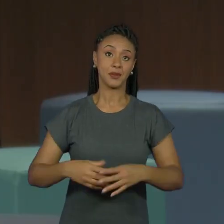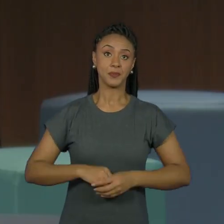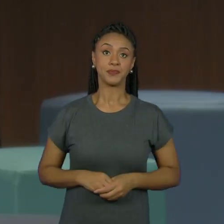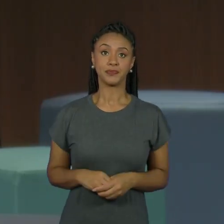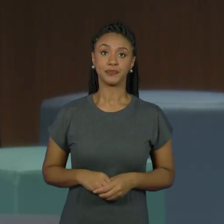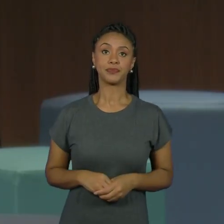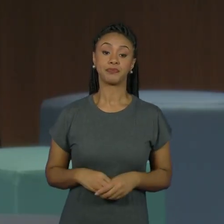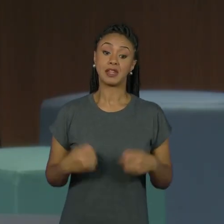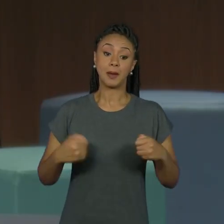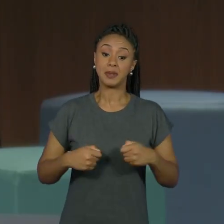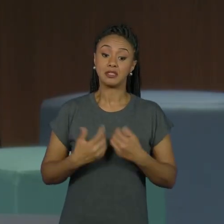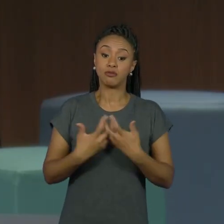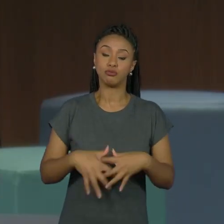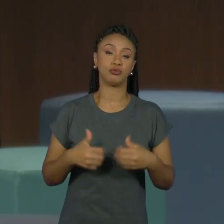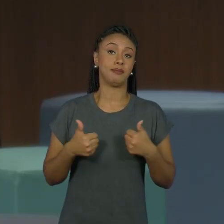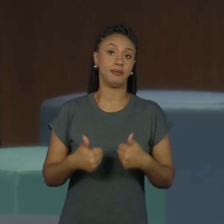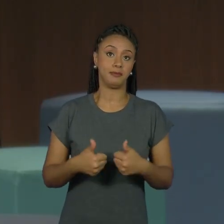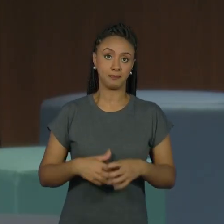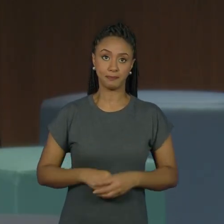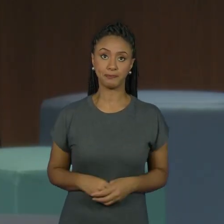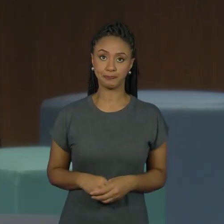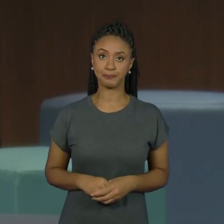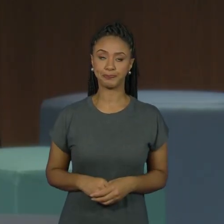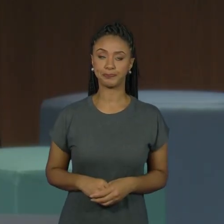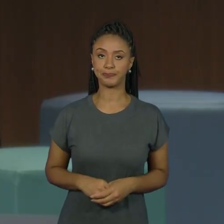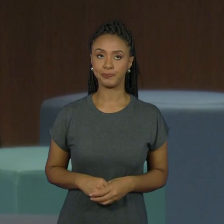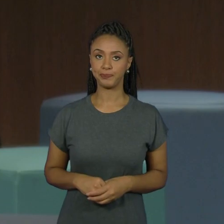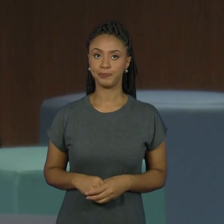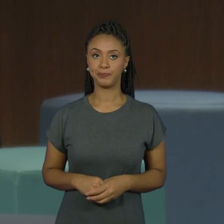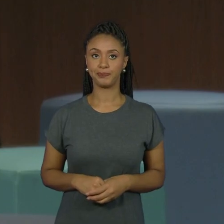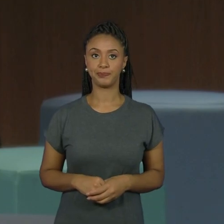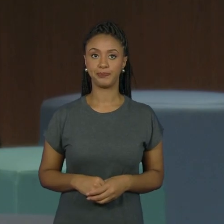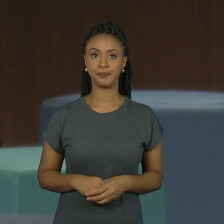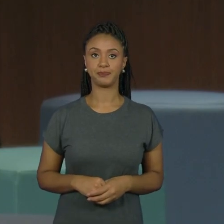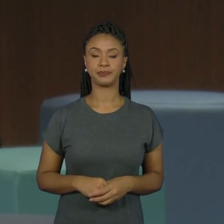funcione bem no contexto no qual está inserido.